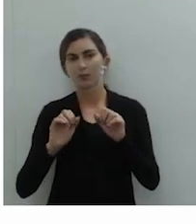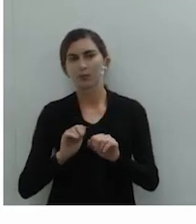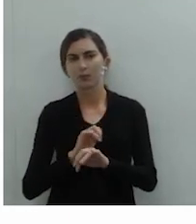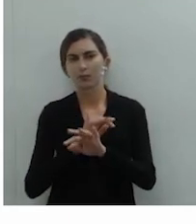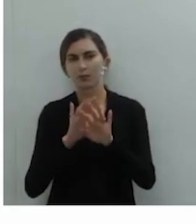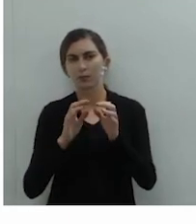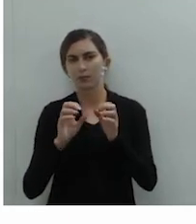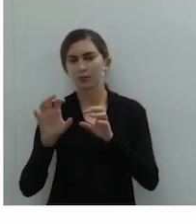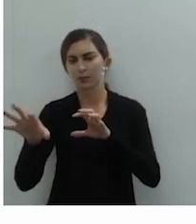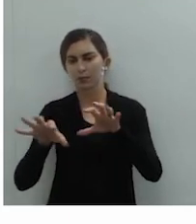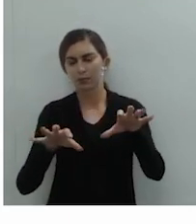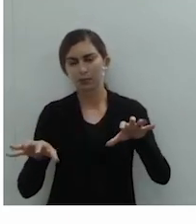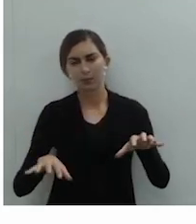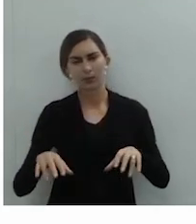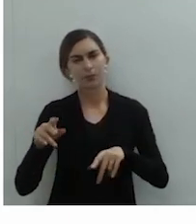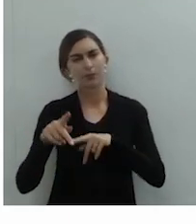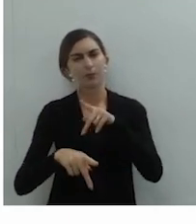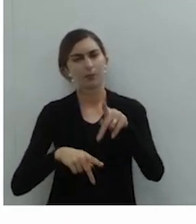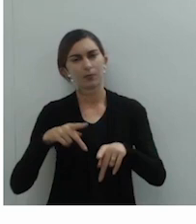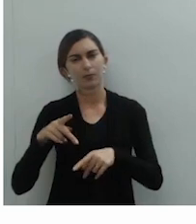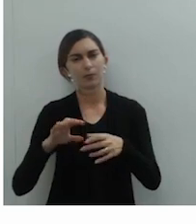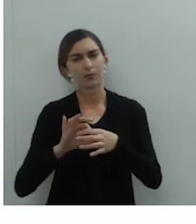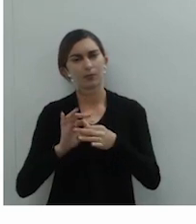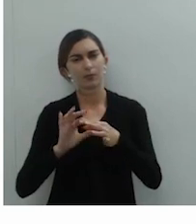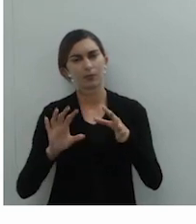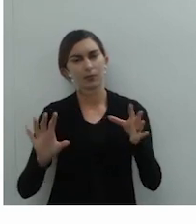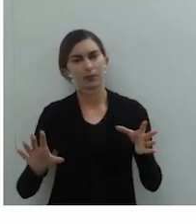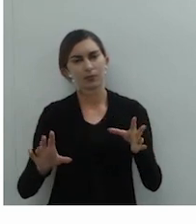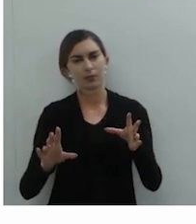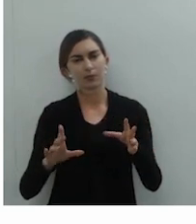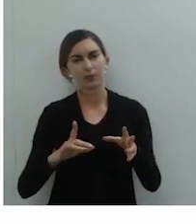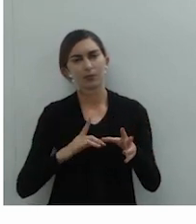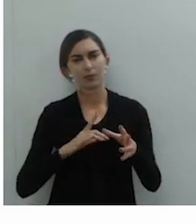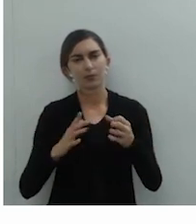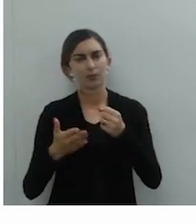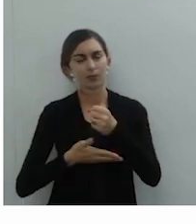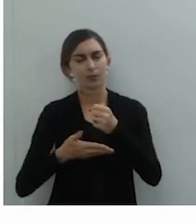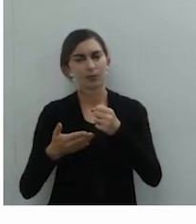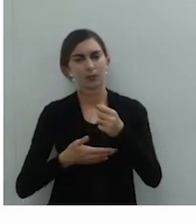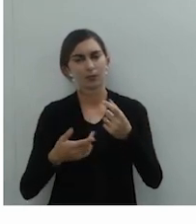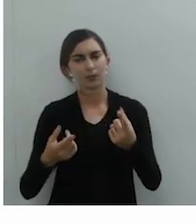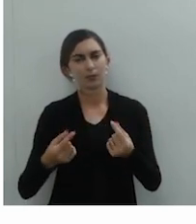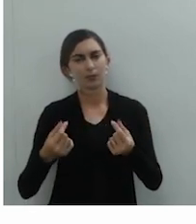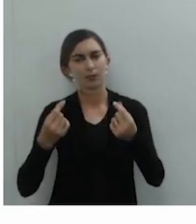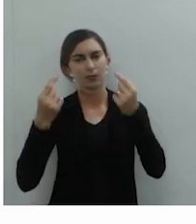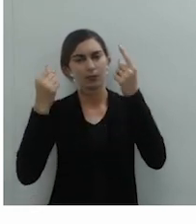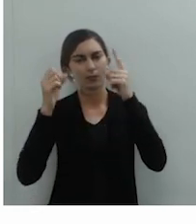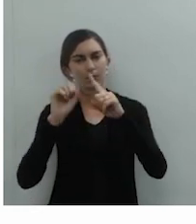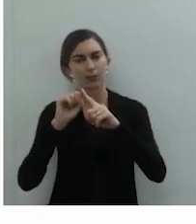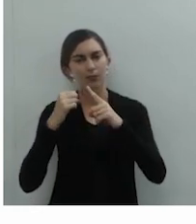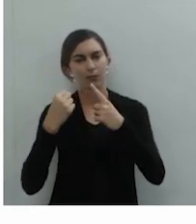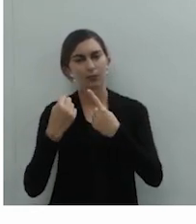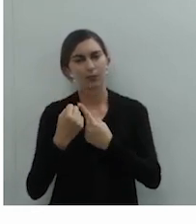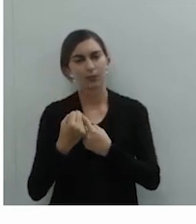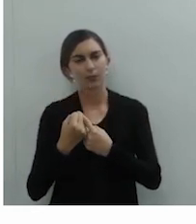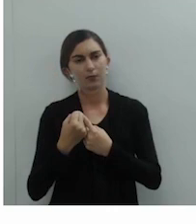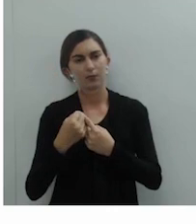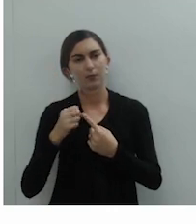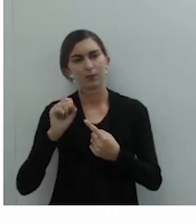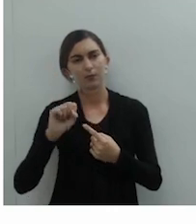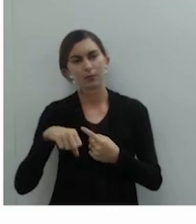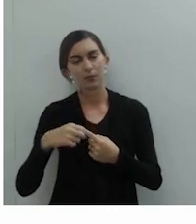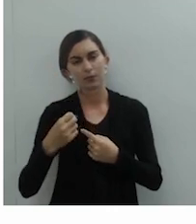amplamente distribuída entre a população livre, constituindo a base econômica da sociedade,